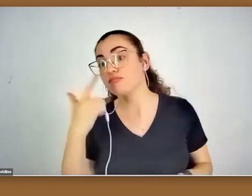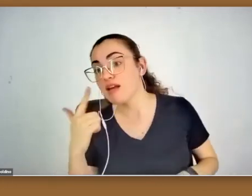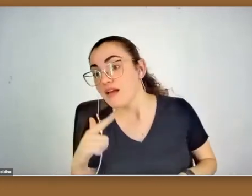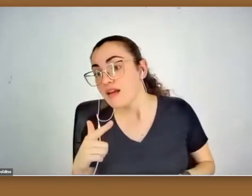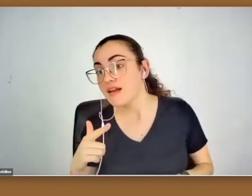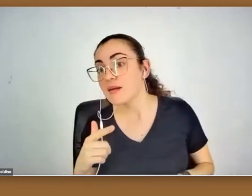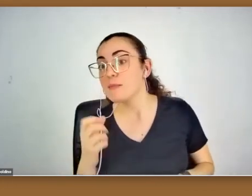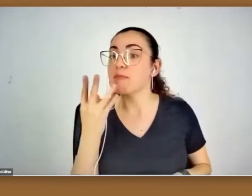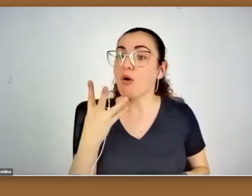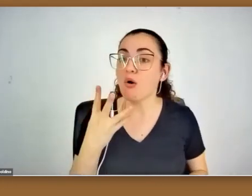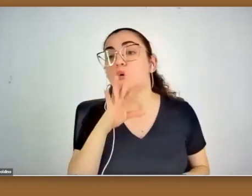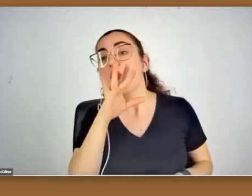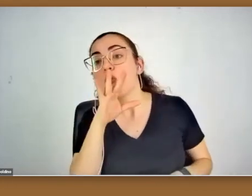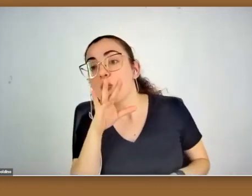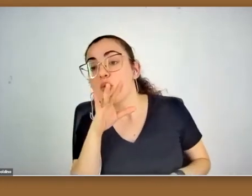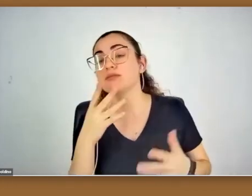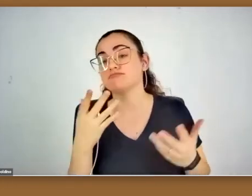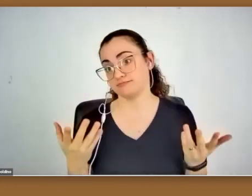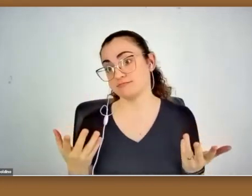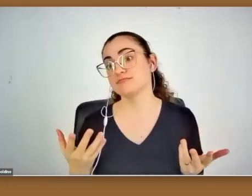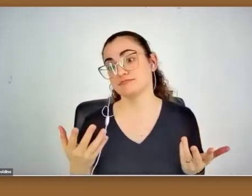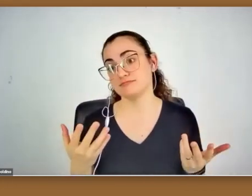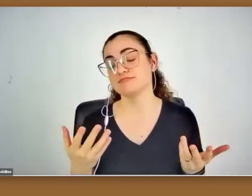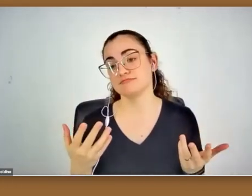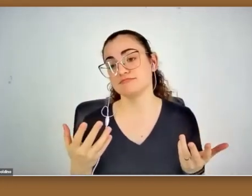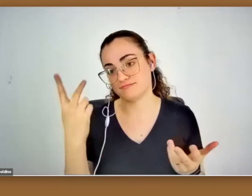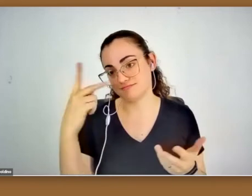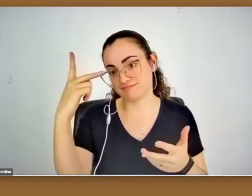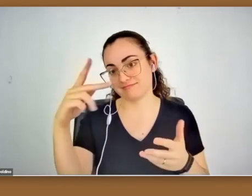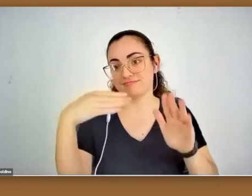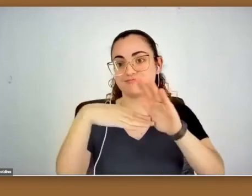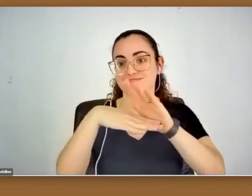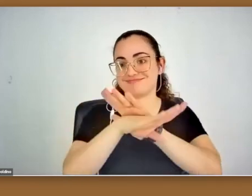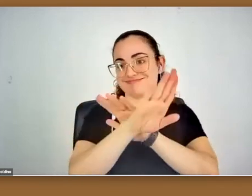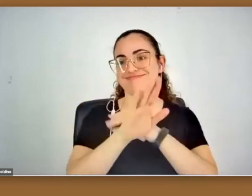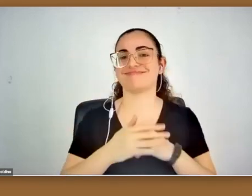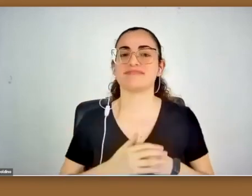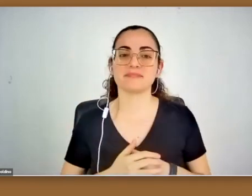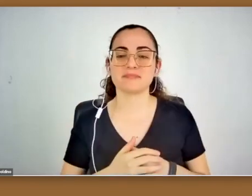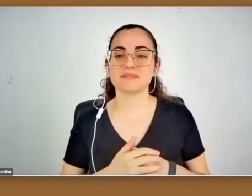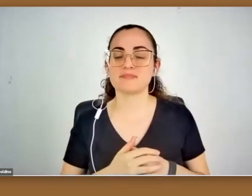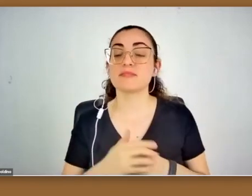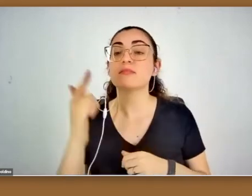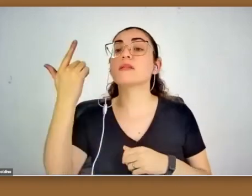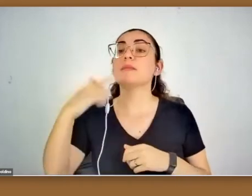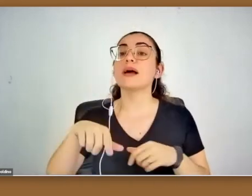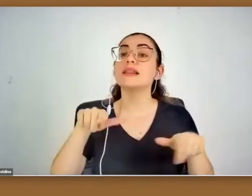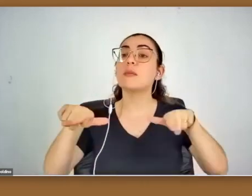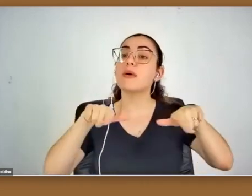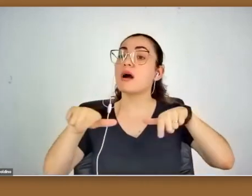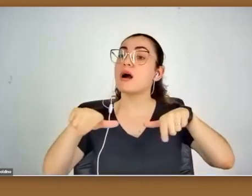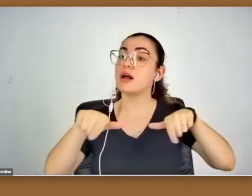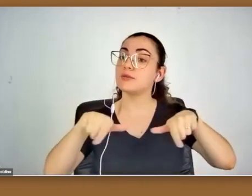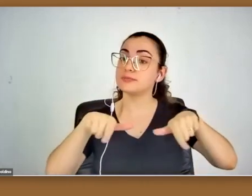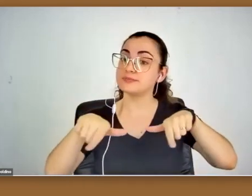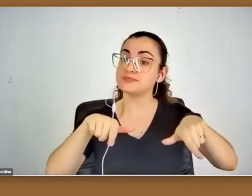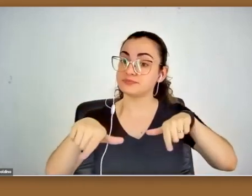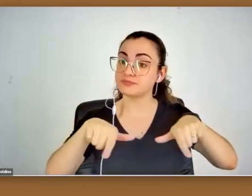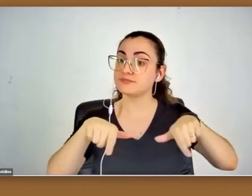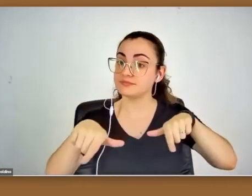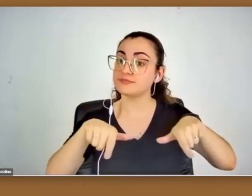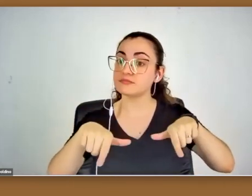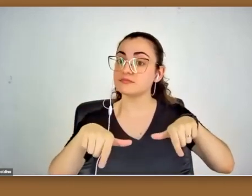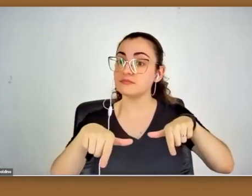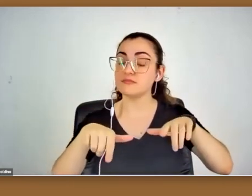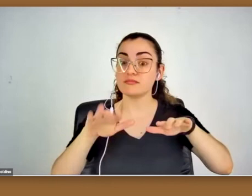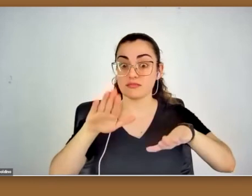vive, ela é influenciada por outras coisas. Pelas nossas condições de vida e de trabalho. Que muitas vezes não expõe a esses fatores que